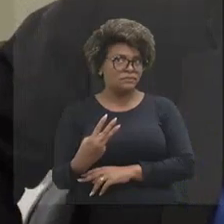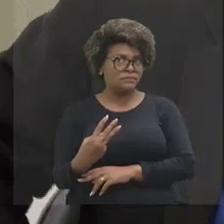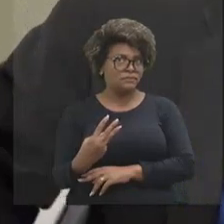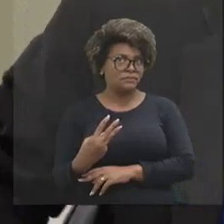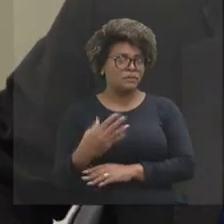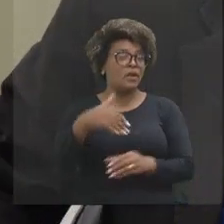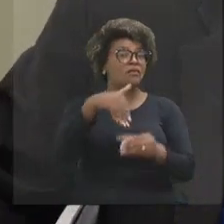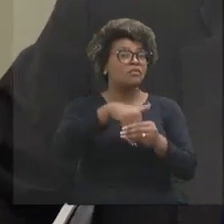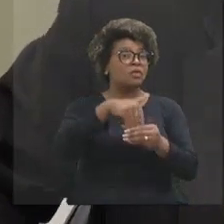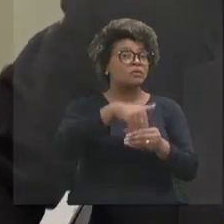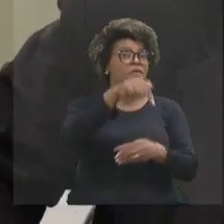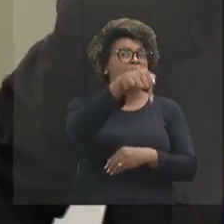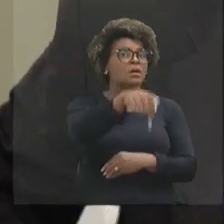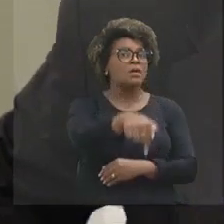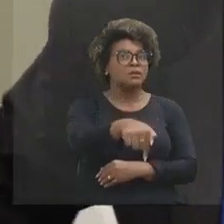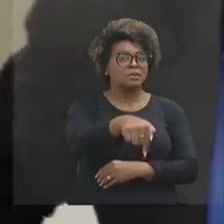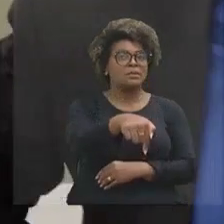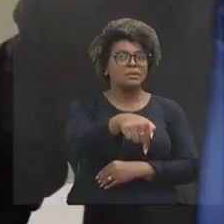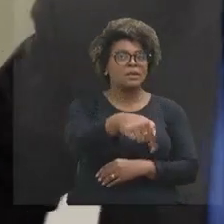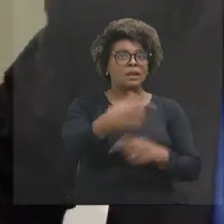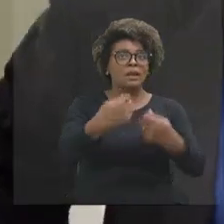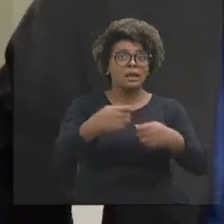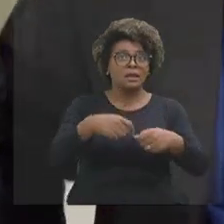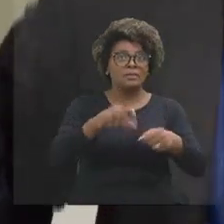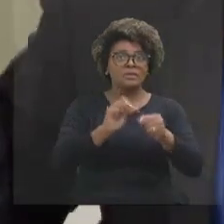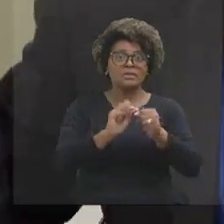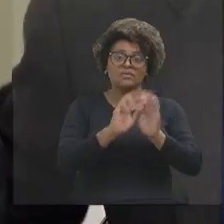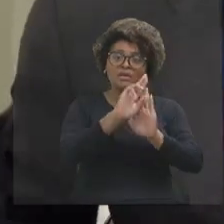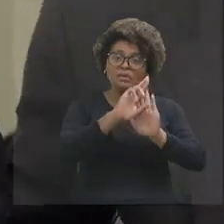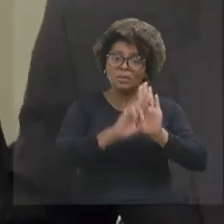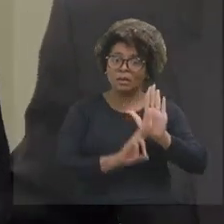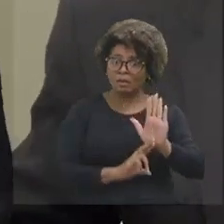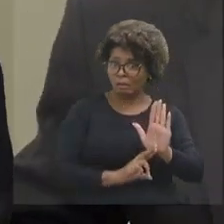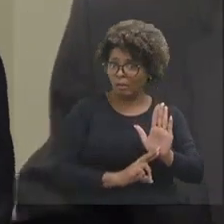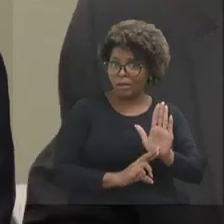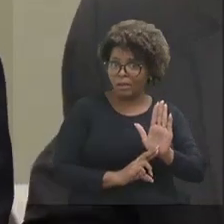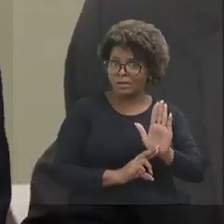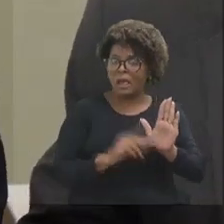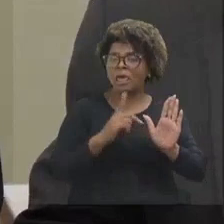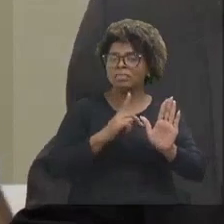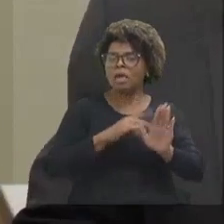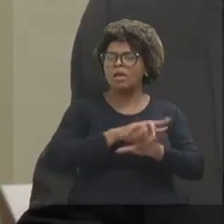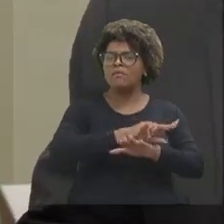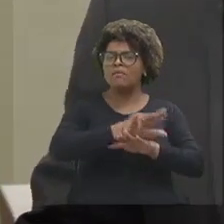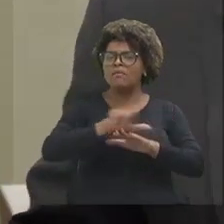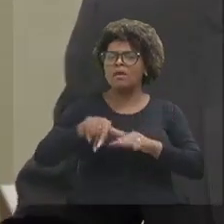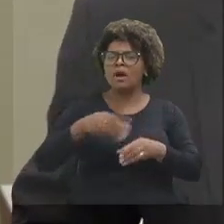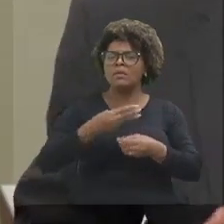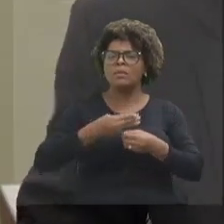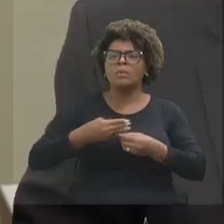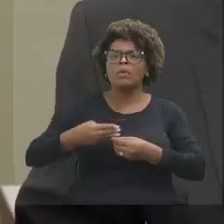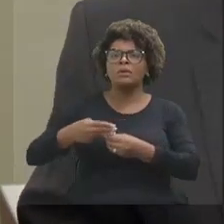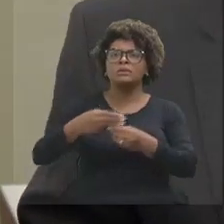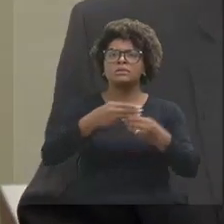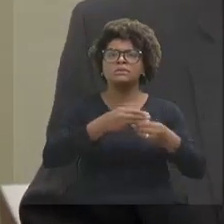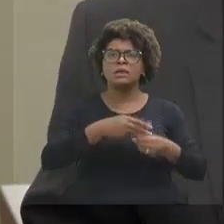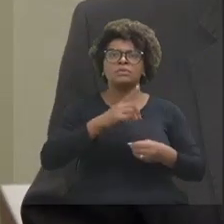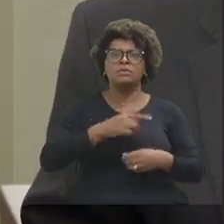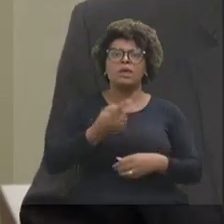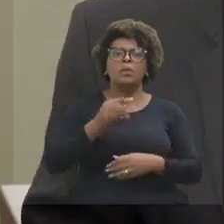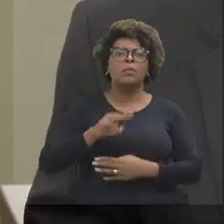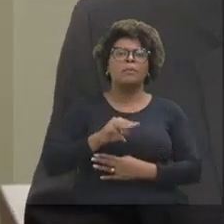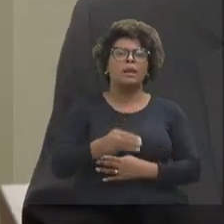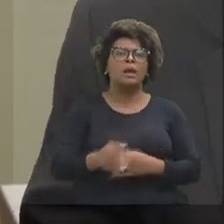votou e ela precisa ser regulamentada nós temos aí muitos municípios que tem um milhão